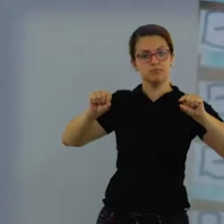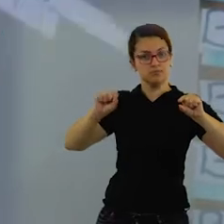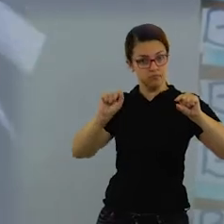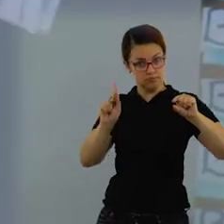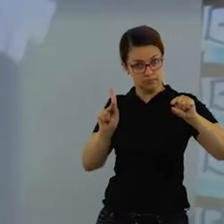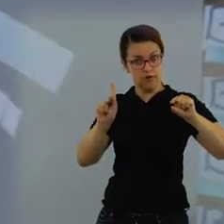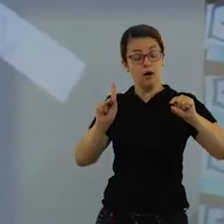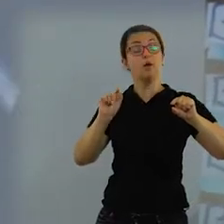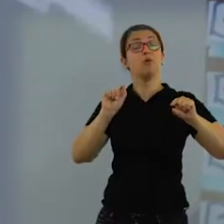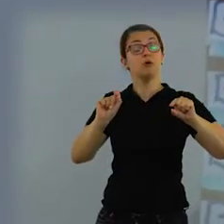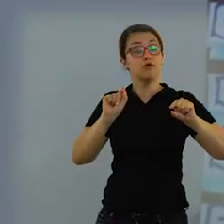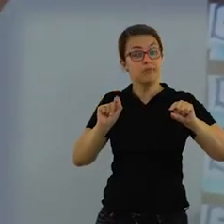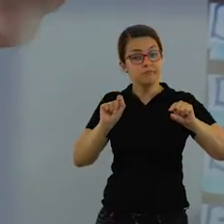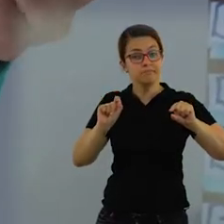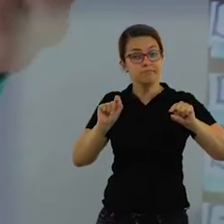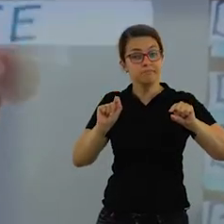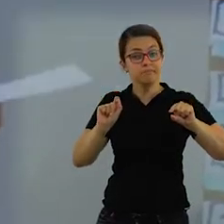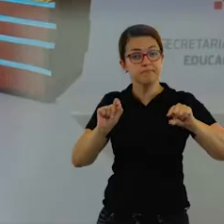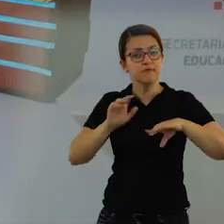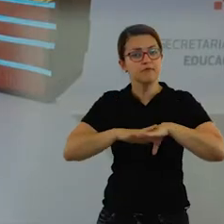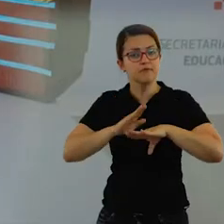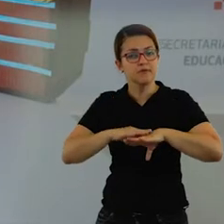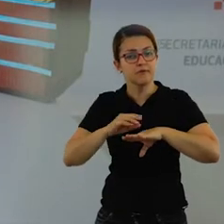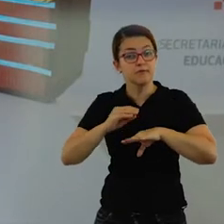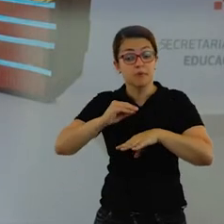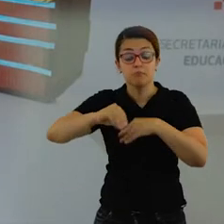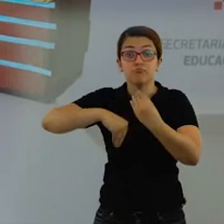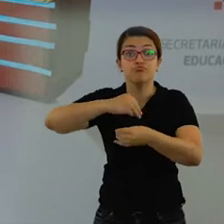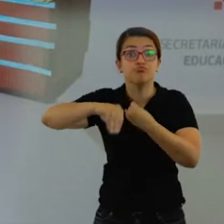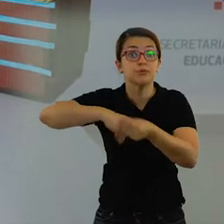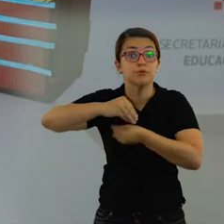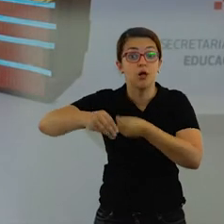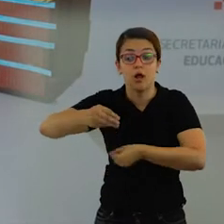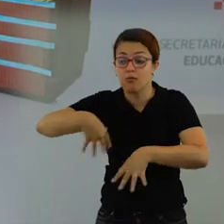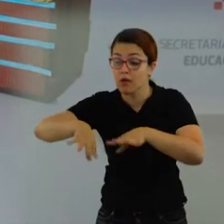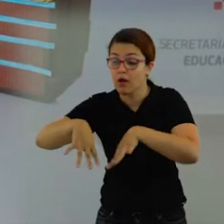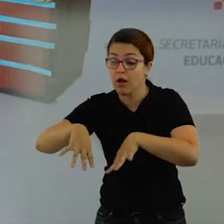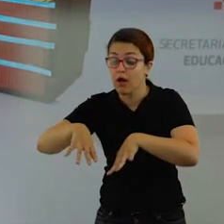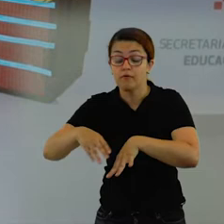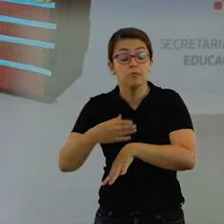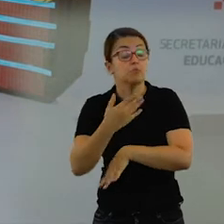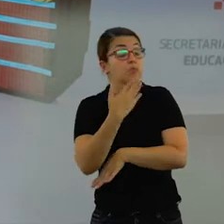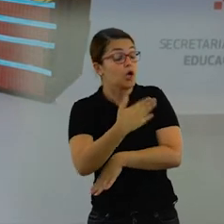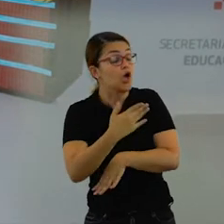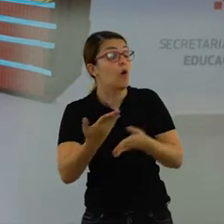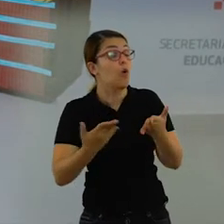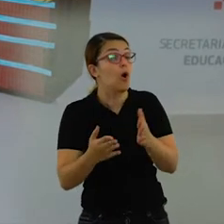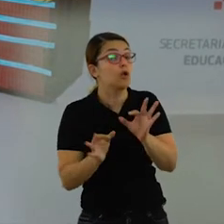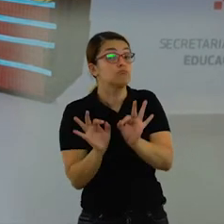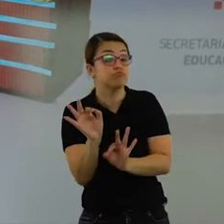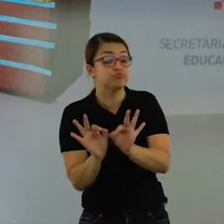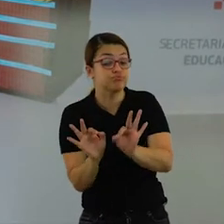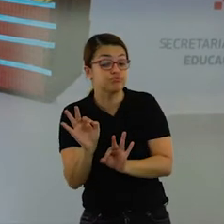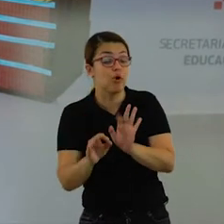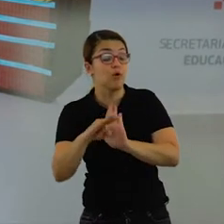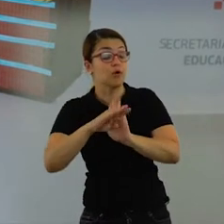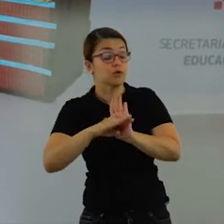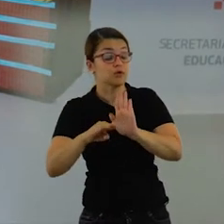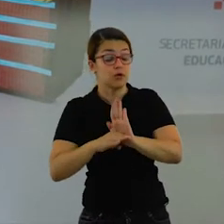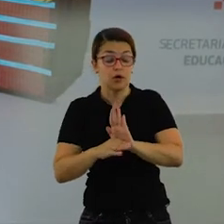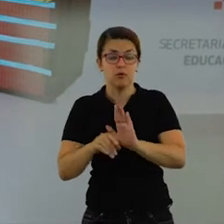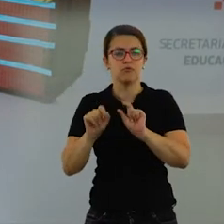certo? Aí o que você vai fazer? Você vai misturar e pedir para as crianças colocarem na ordem. Ela